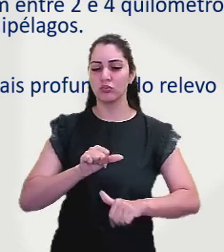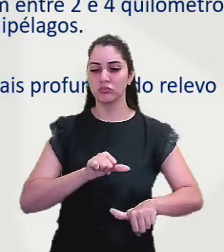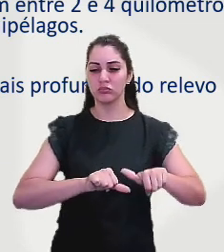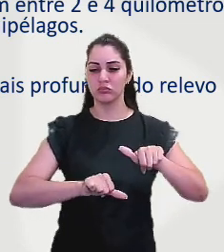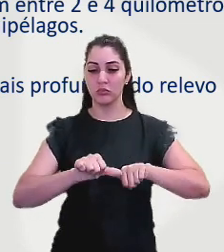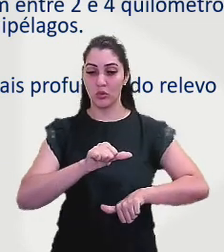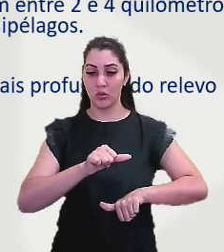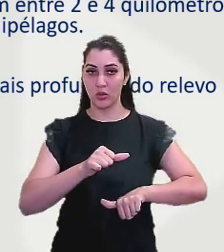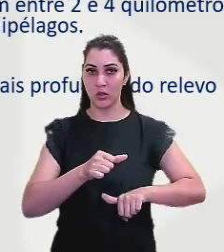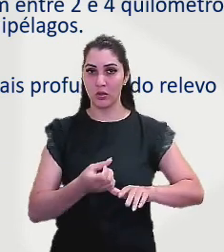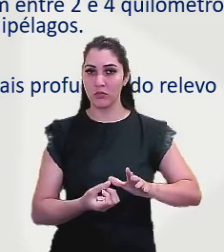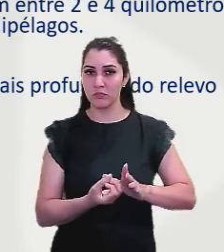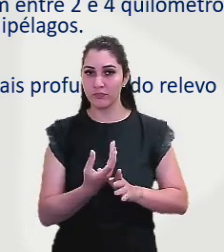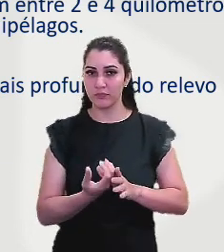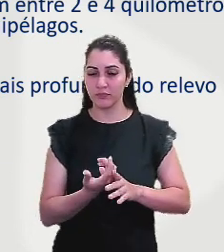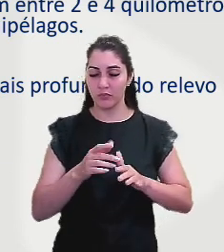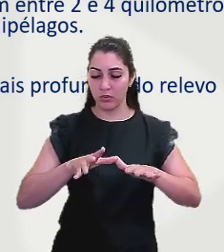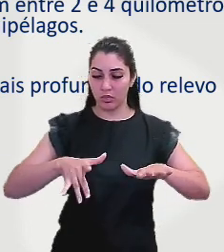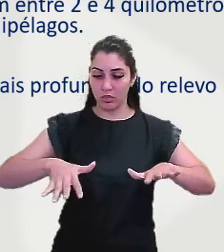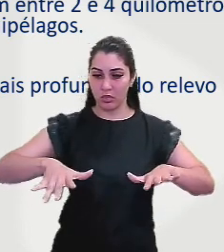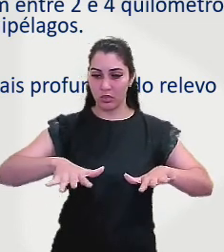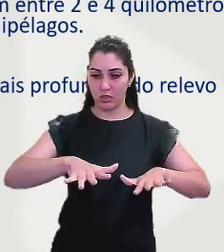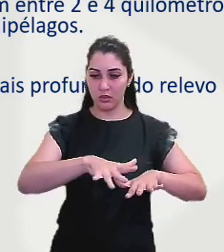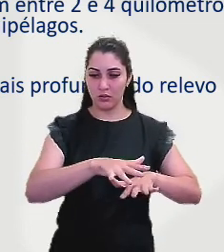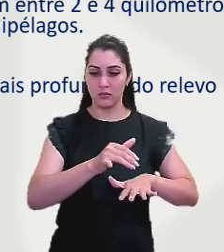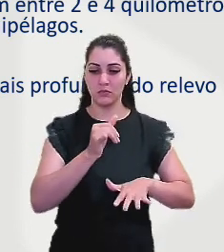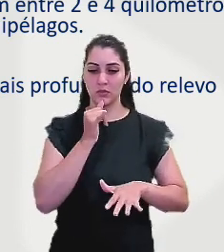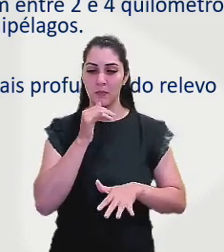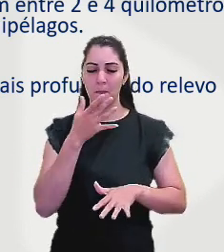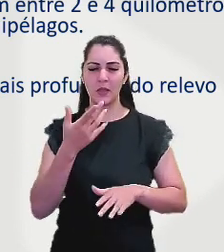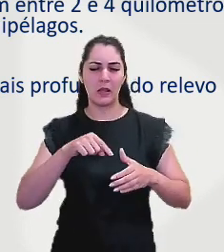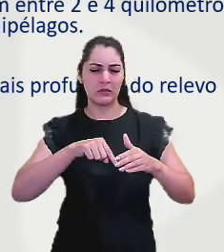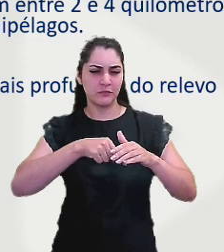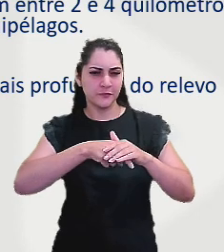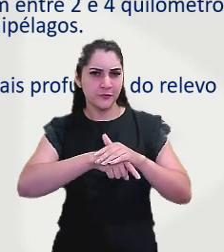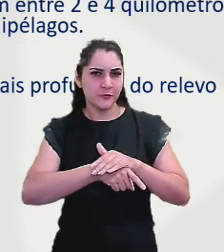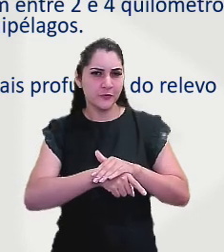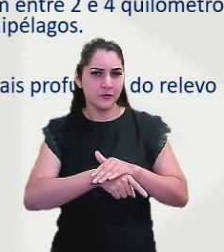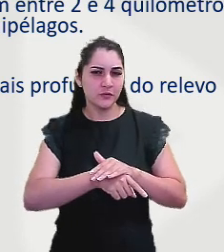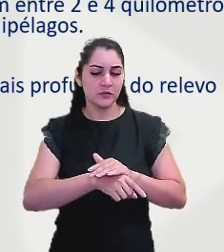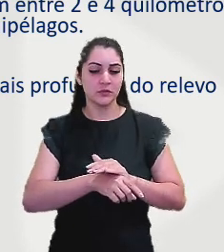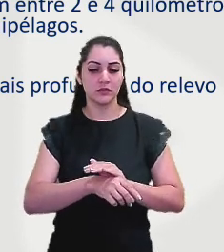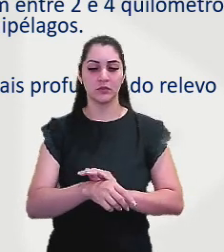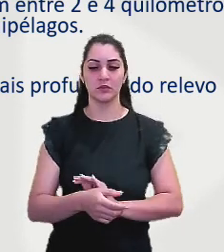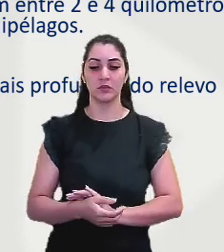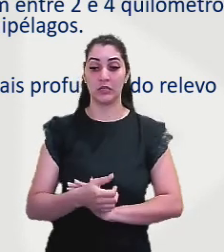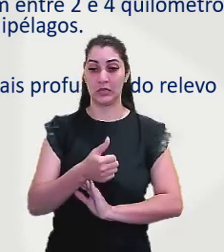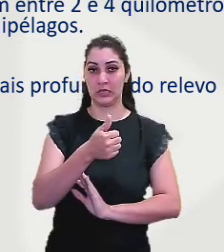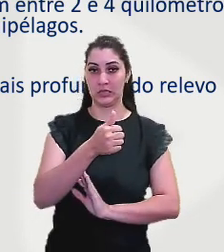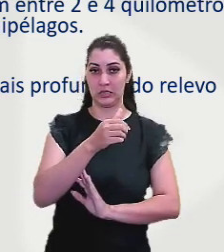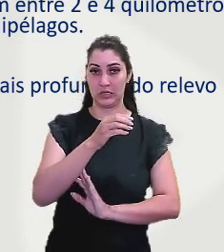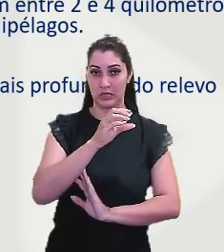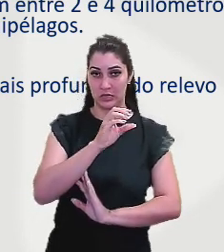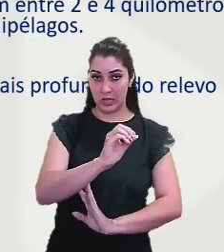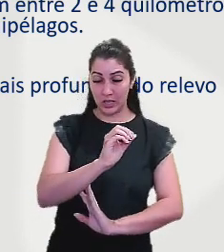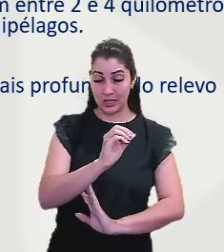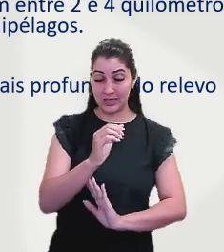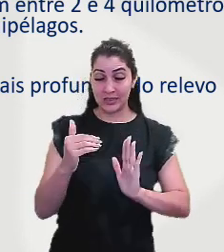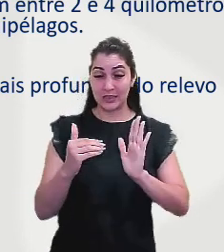erosão marinha ou por depósitos sedimentares, e apresenta profundidade de 10 a 50 a 500